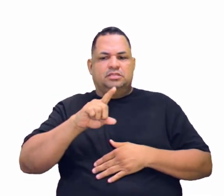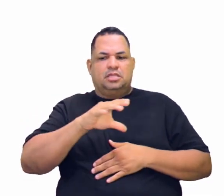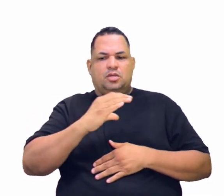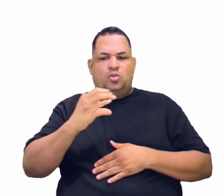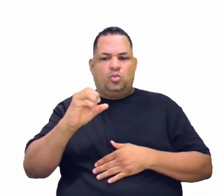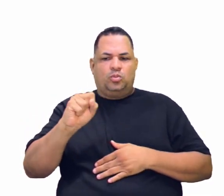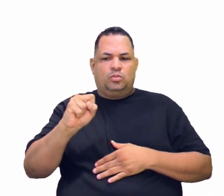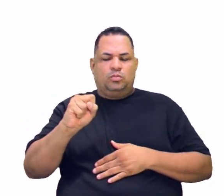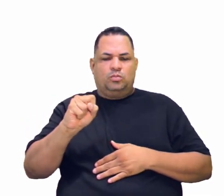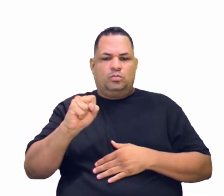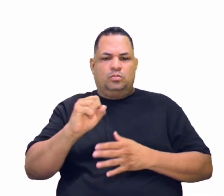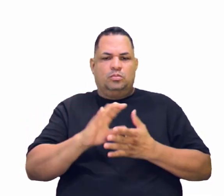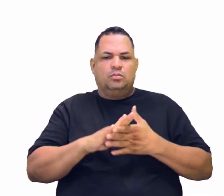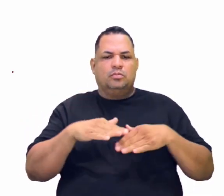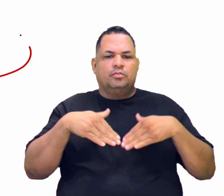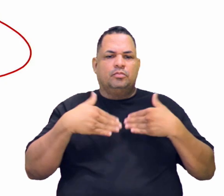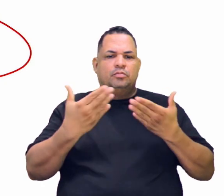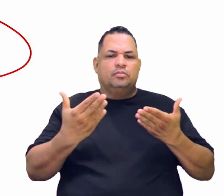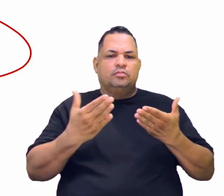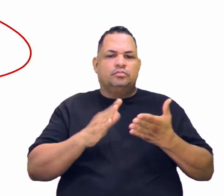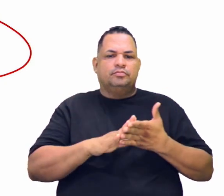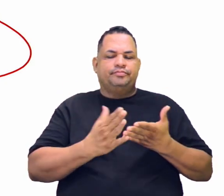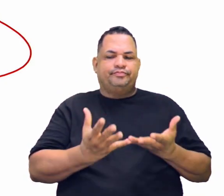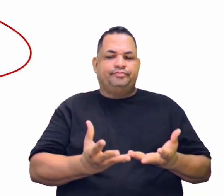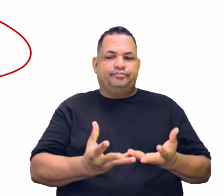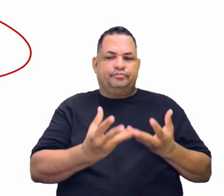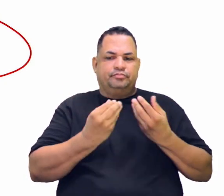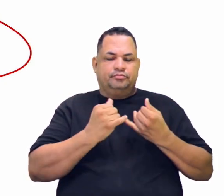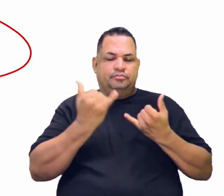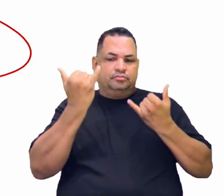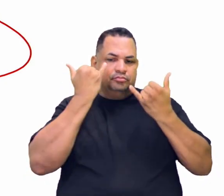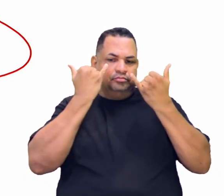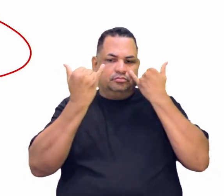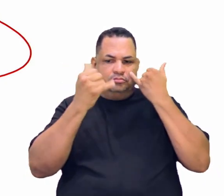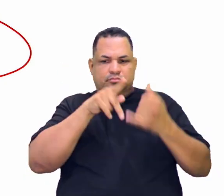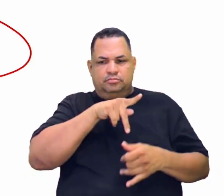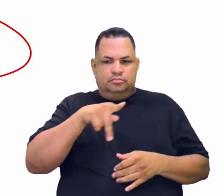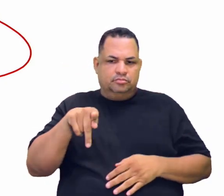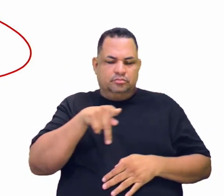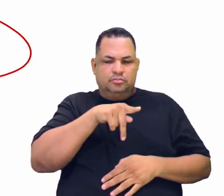Especificamente o Massaco foi quando eu recebi informação do colega professor